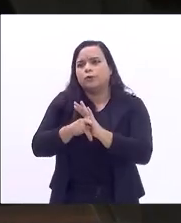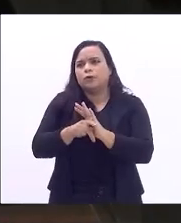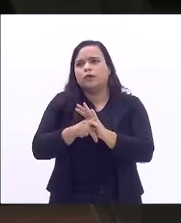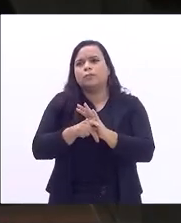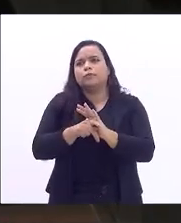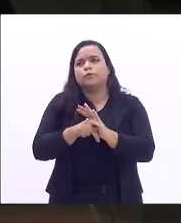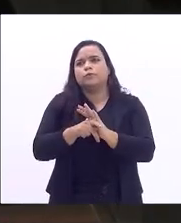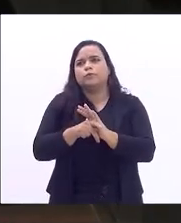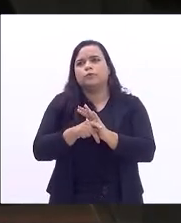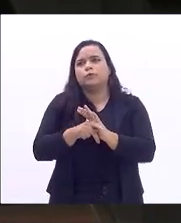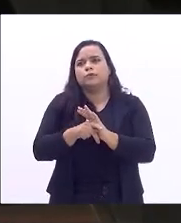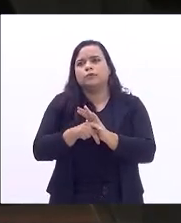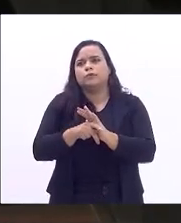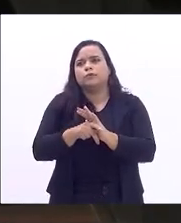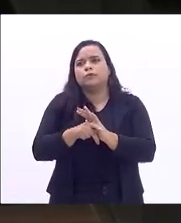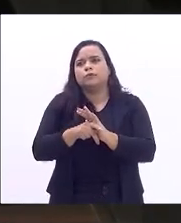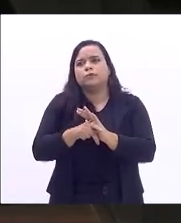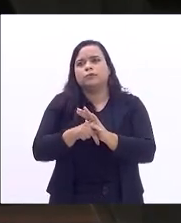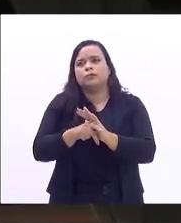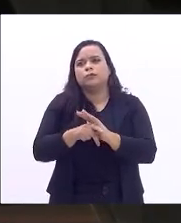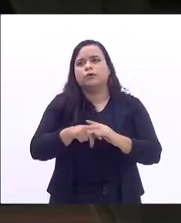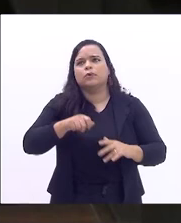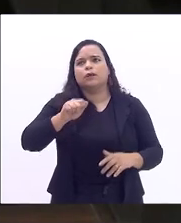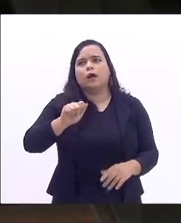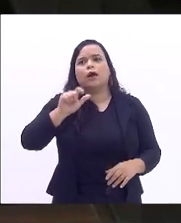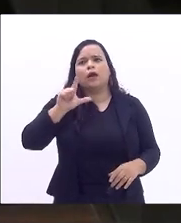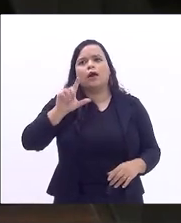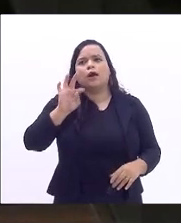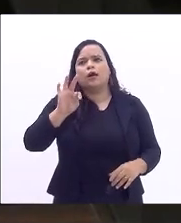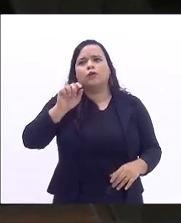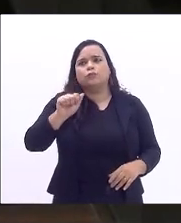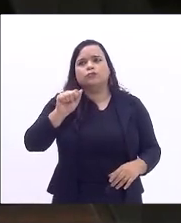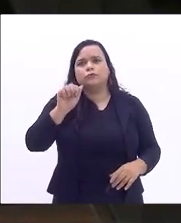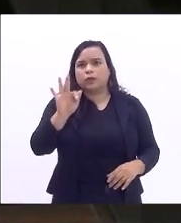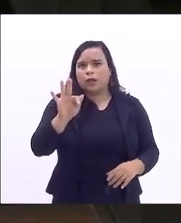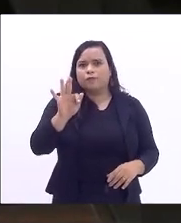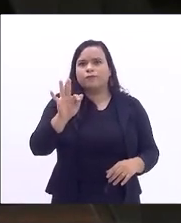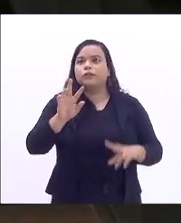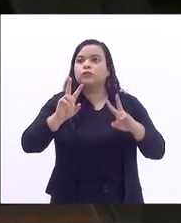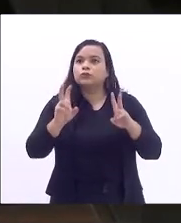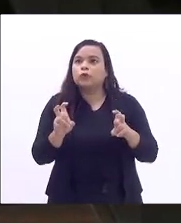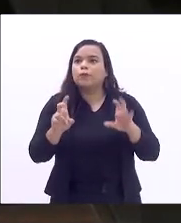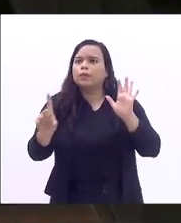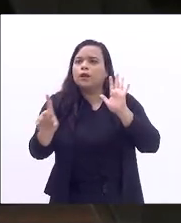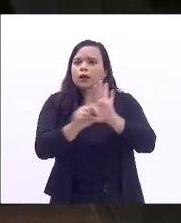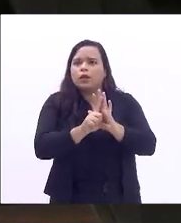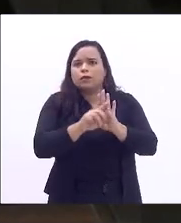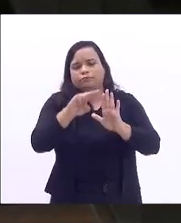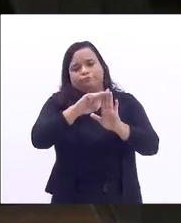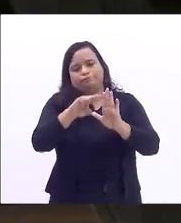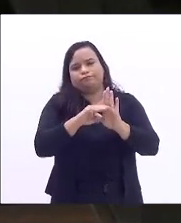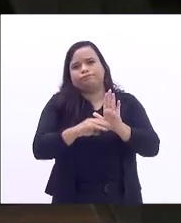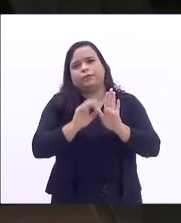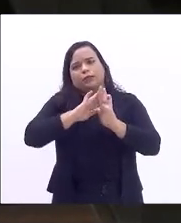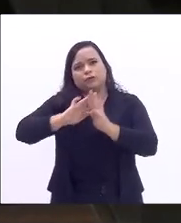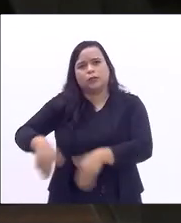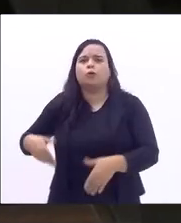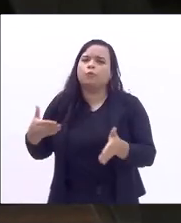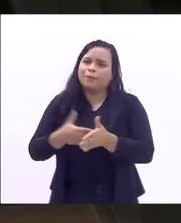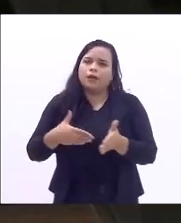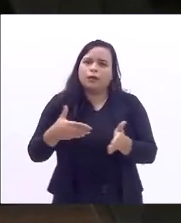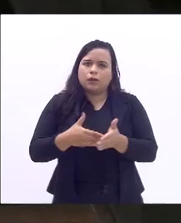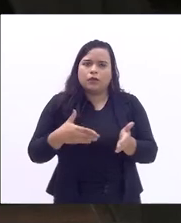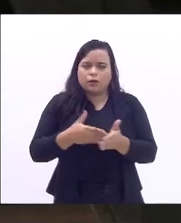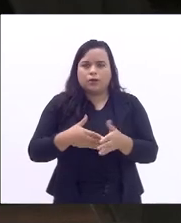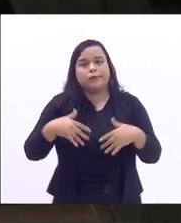proceder ao TAF nos termos do que determina a lei que derrubou a cláusula de barreira